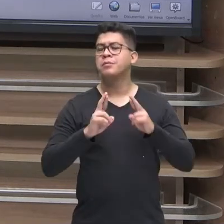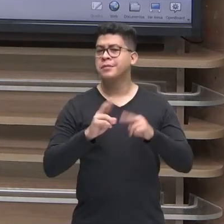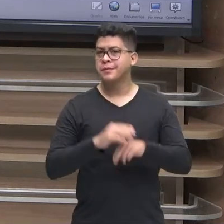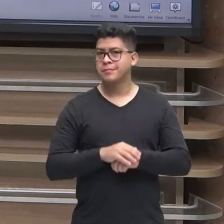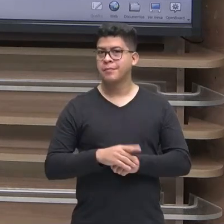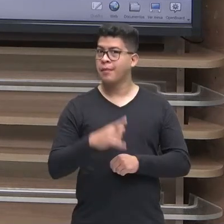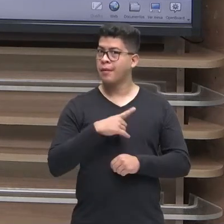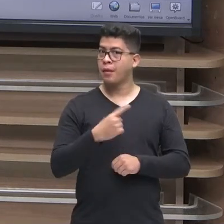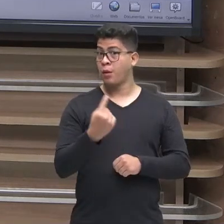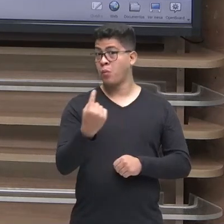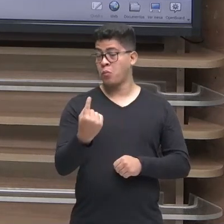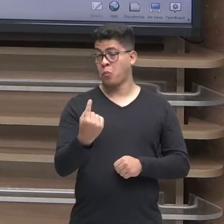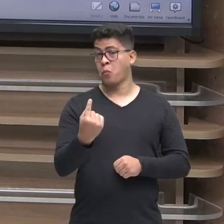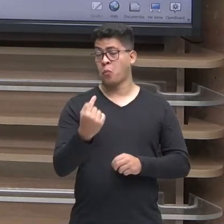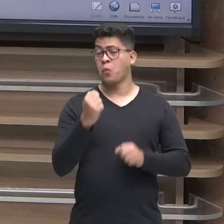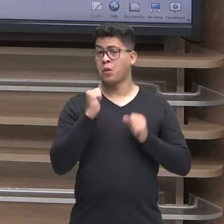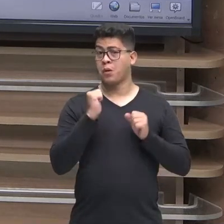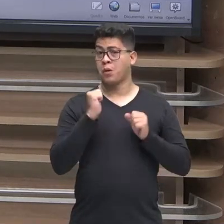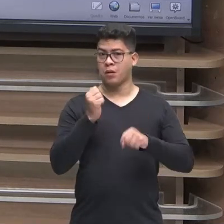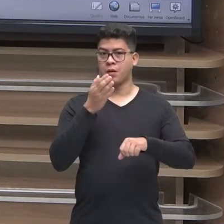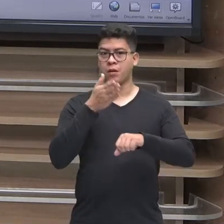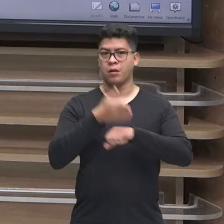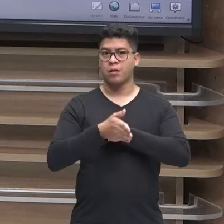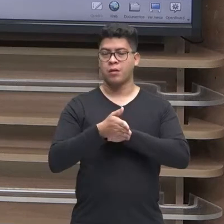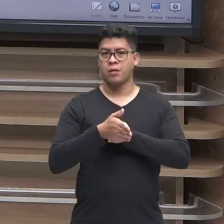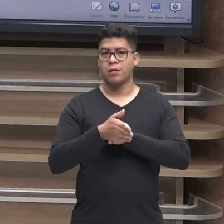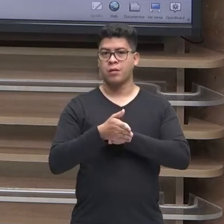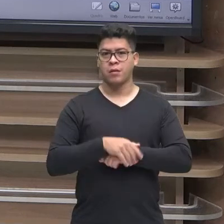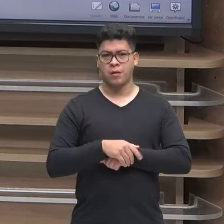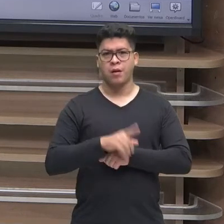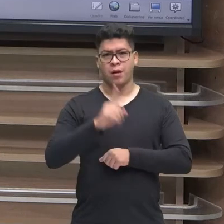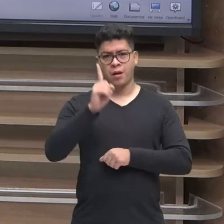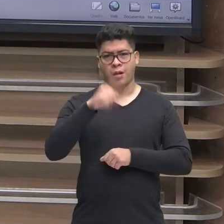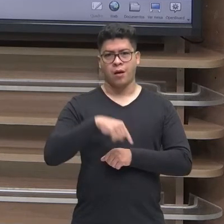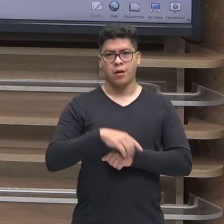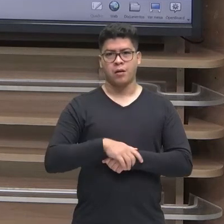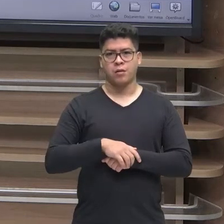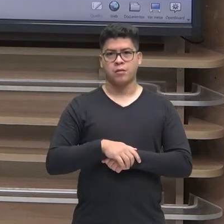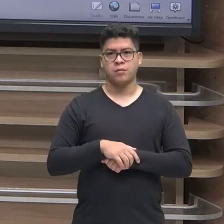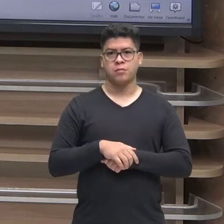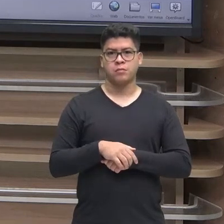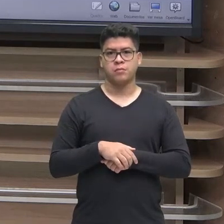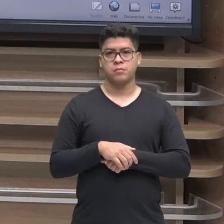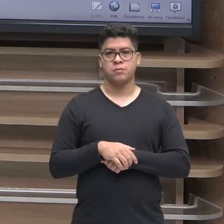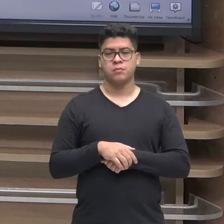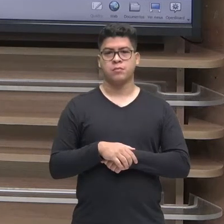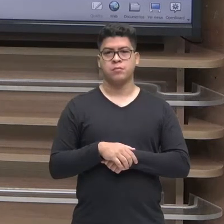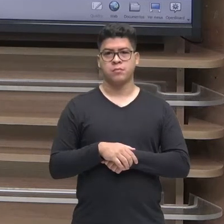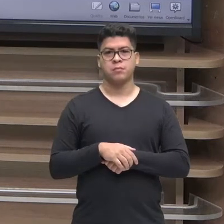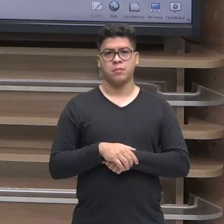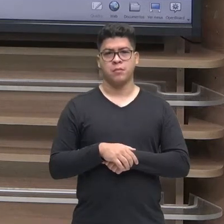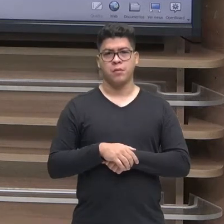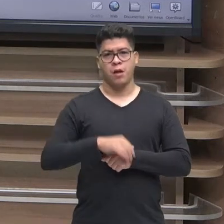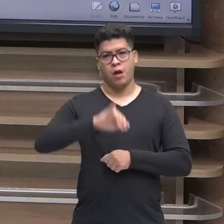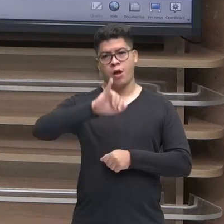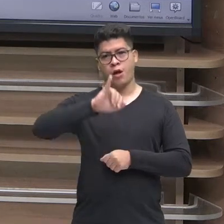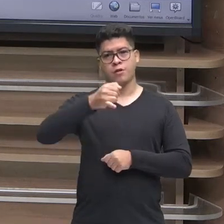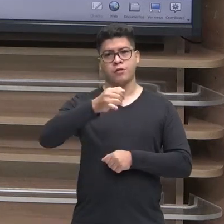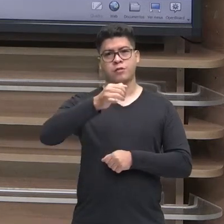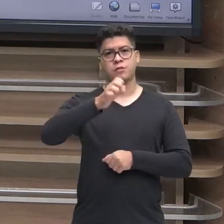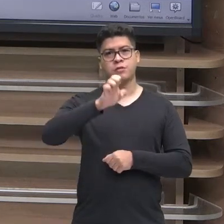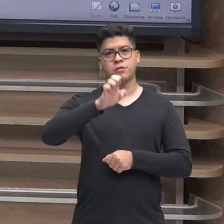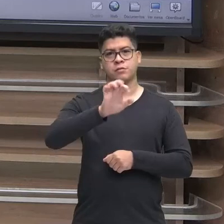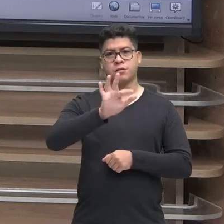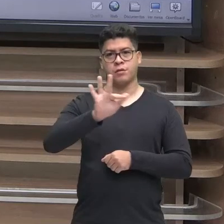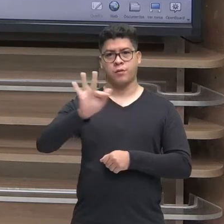temos uma participação nós temos o Jeff é isso chefs Thomas é isso muito